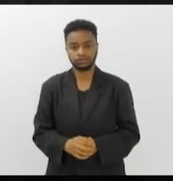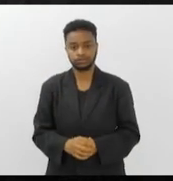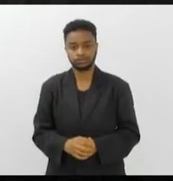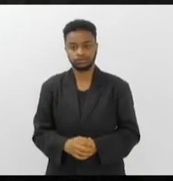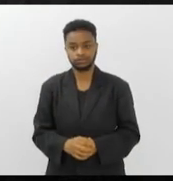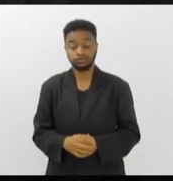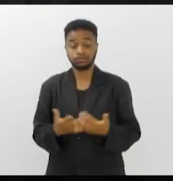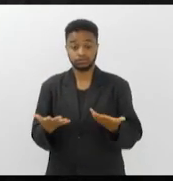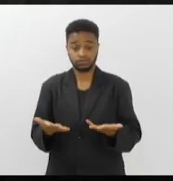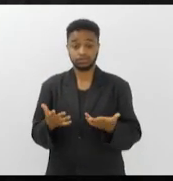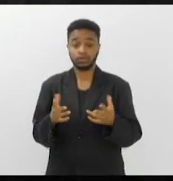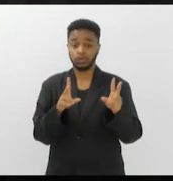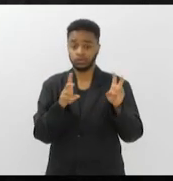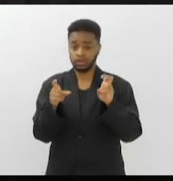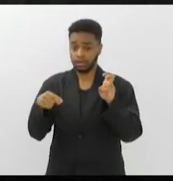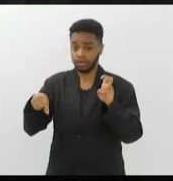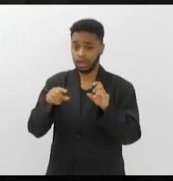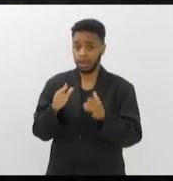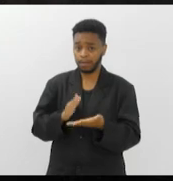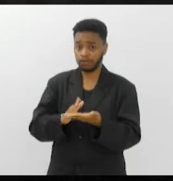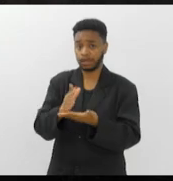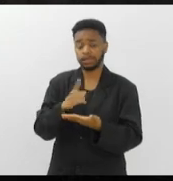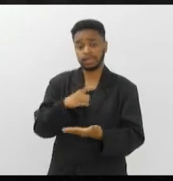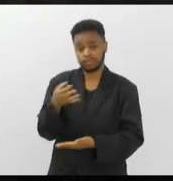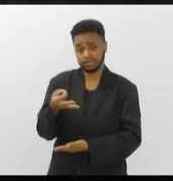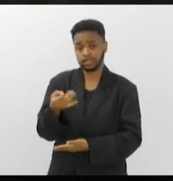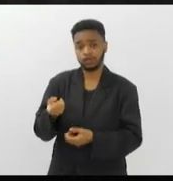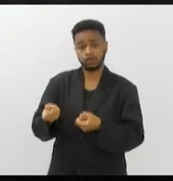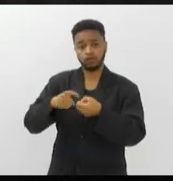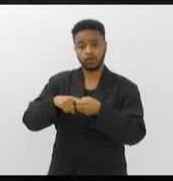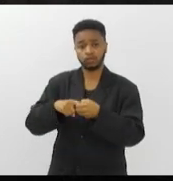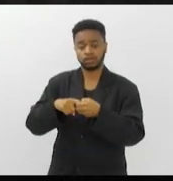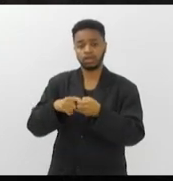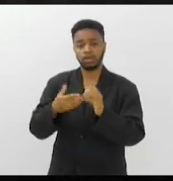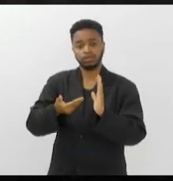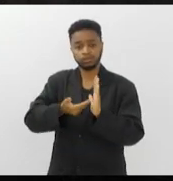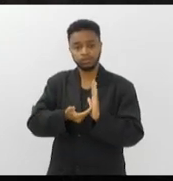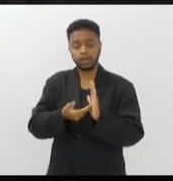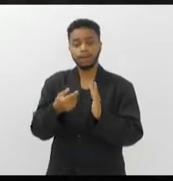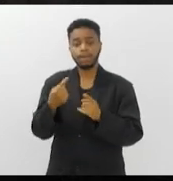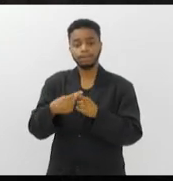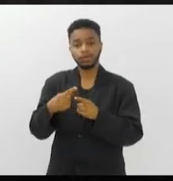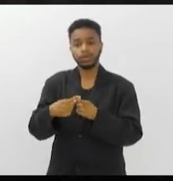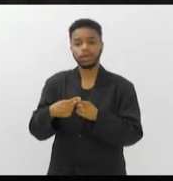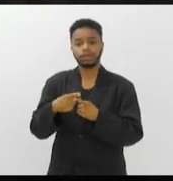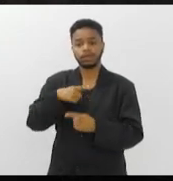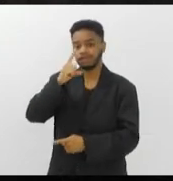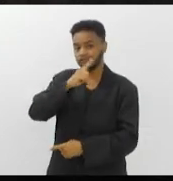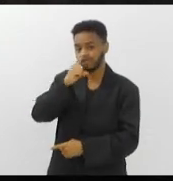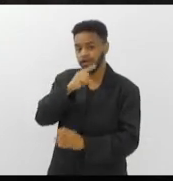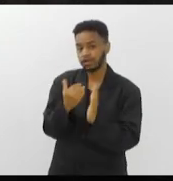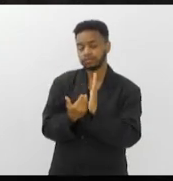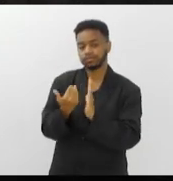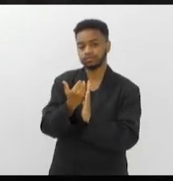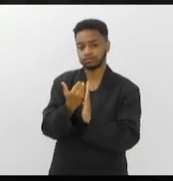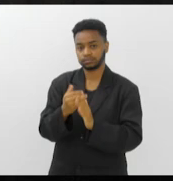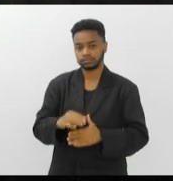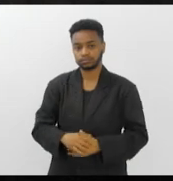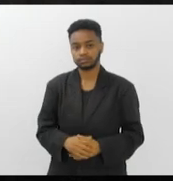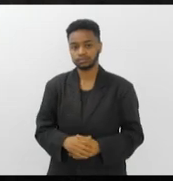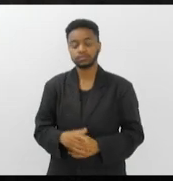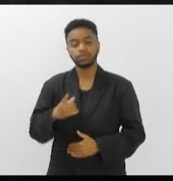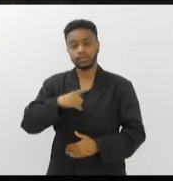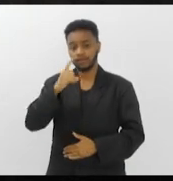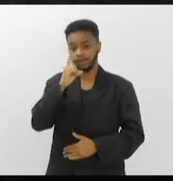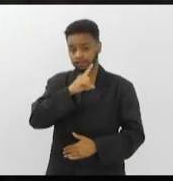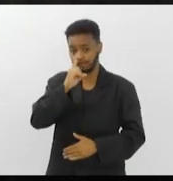E isso que eles aprovaram, eu tenho certeza que vai voltar para o Senado, porque deixaram uma lacuna muito grande. Deixaram uma